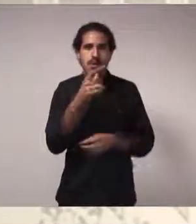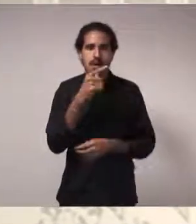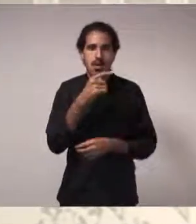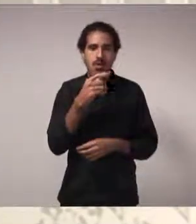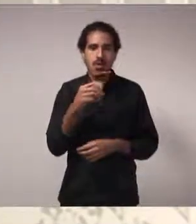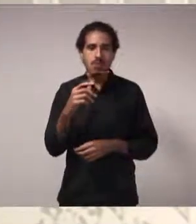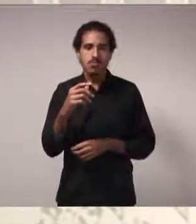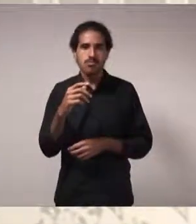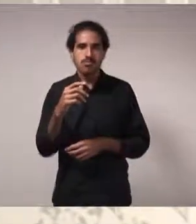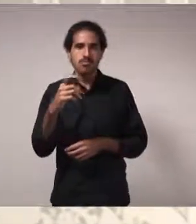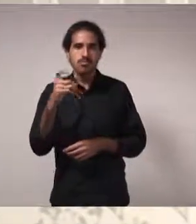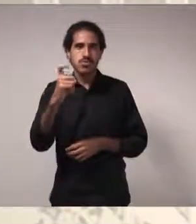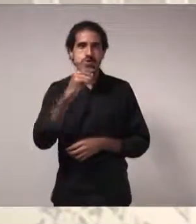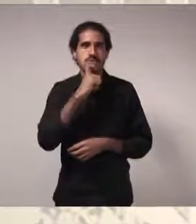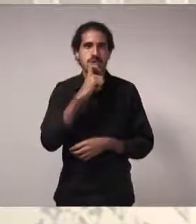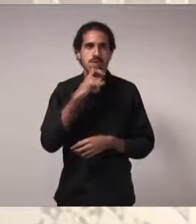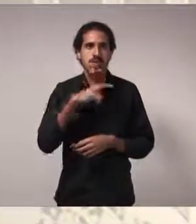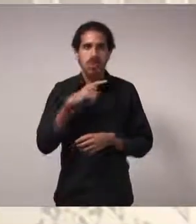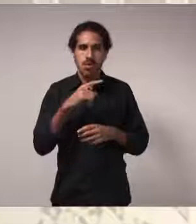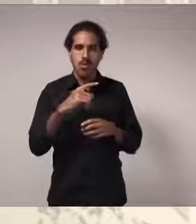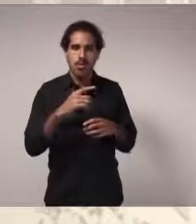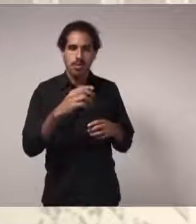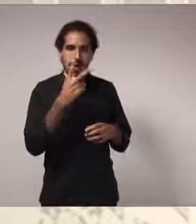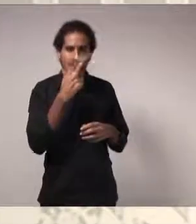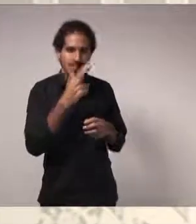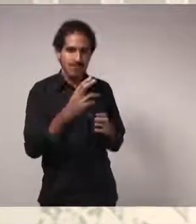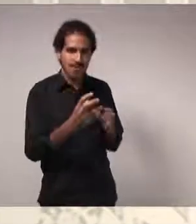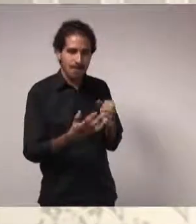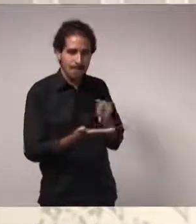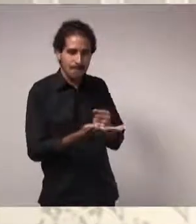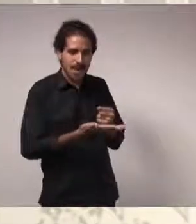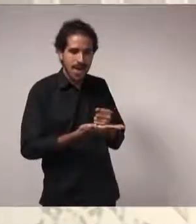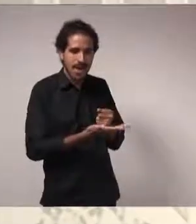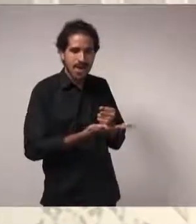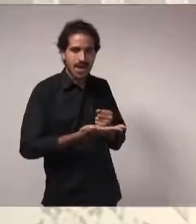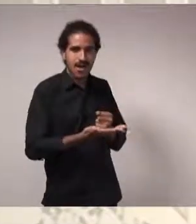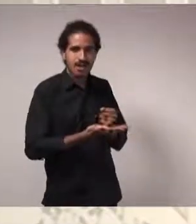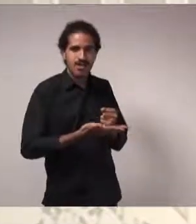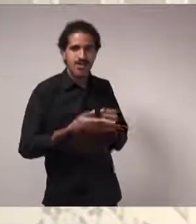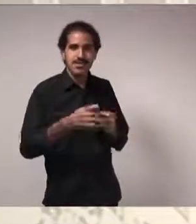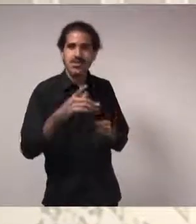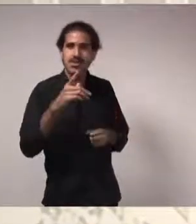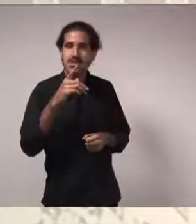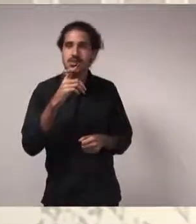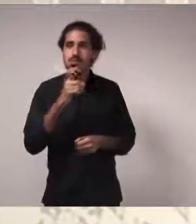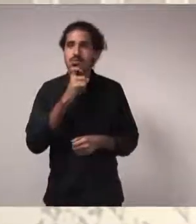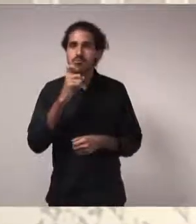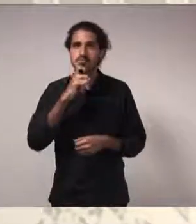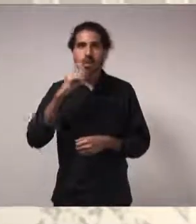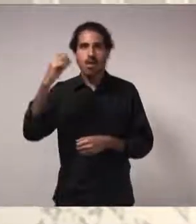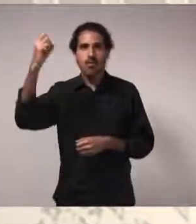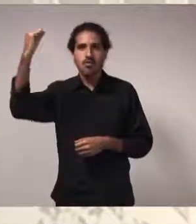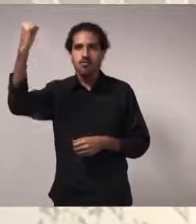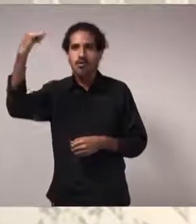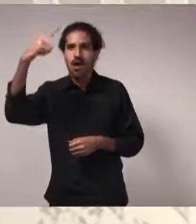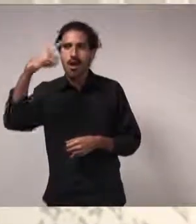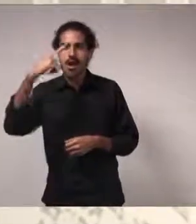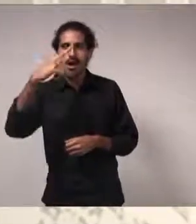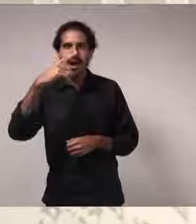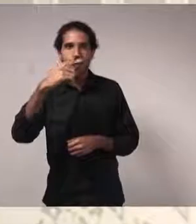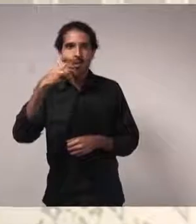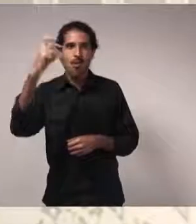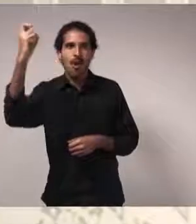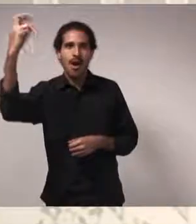de ar-condicionado central, o coração de um sistema de ar-condicionado de um prédio, de uma edificação. É lá que